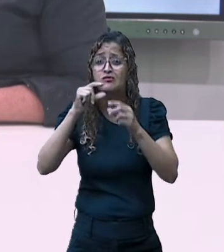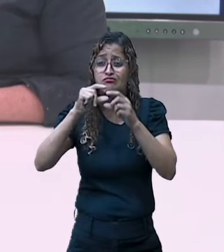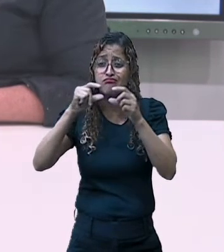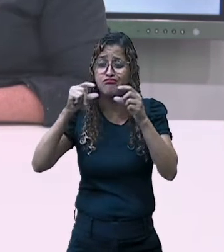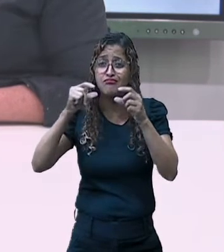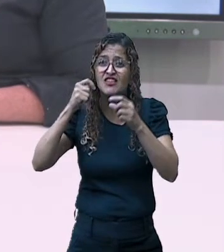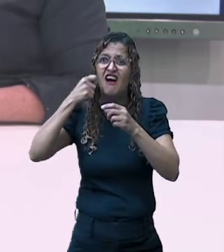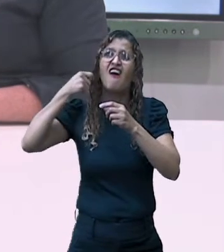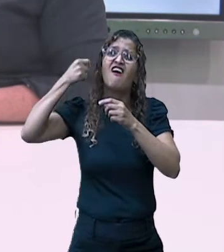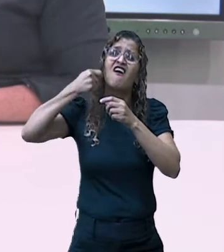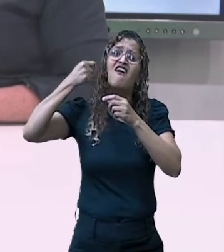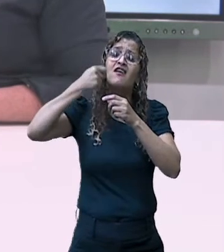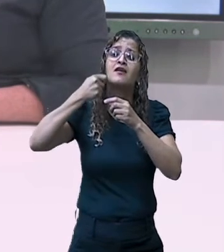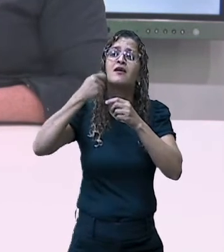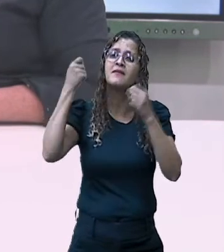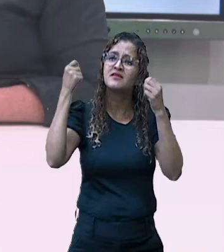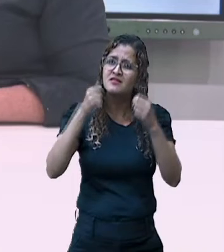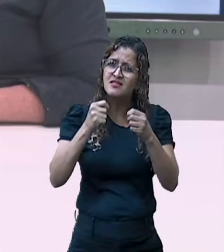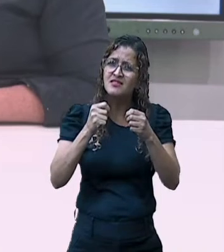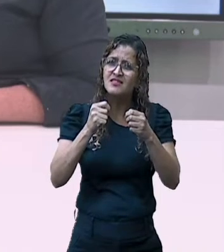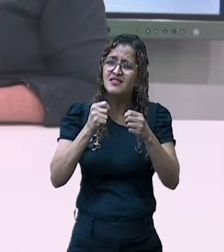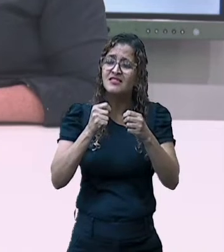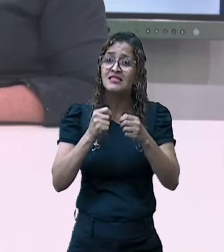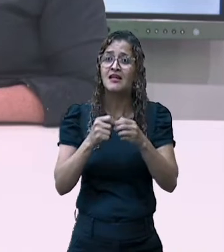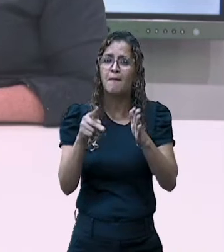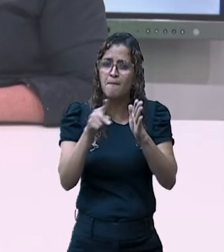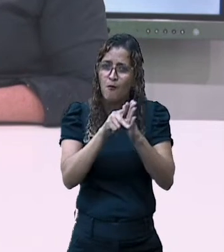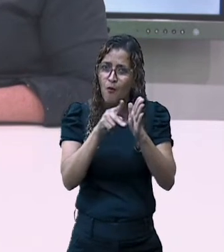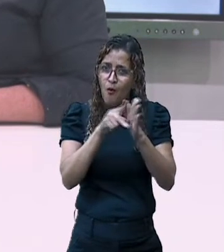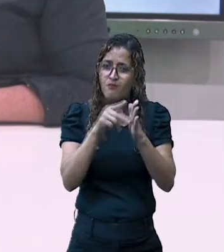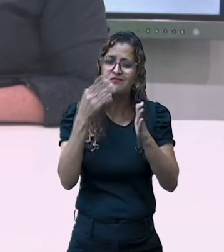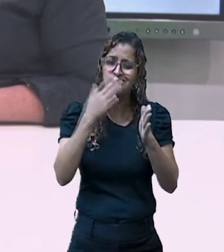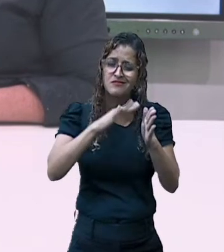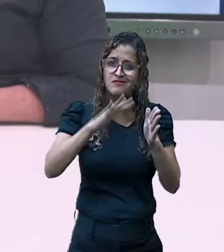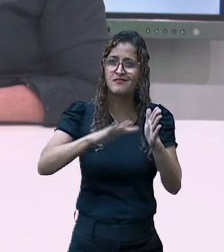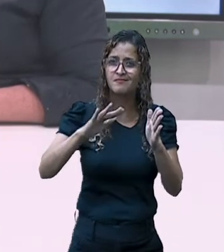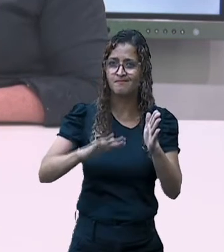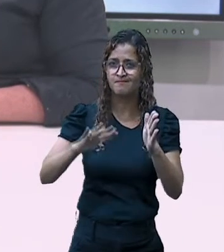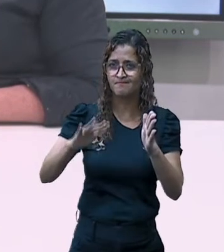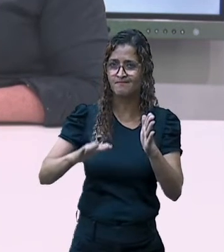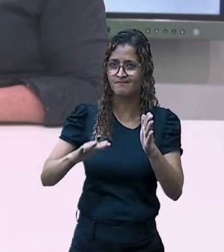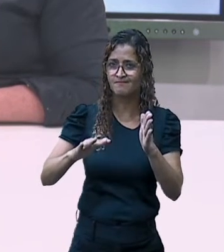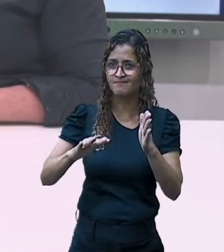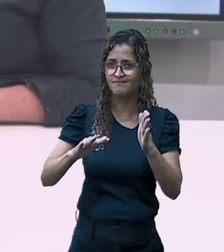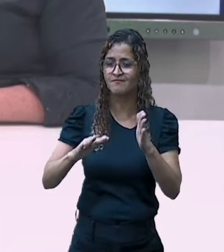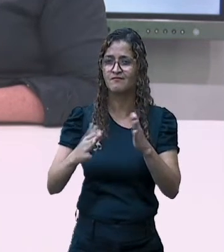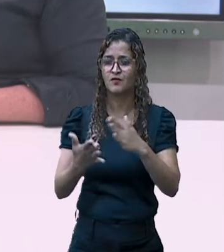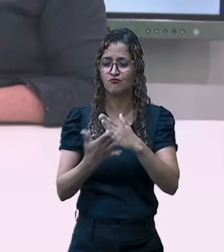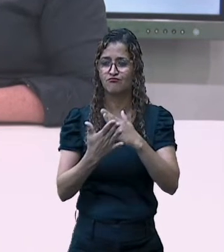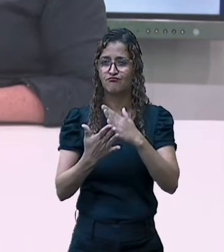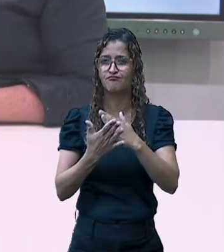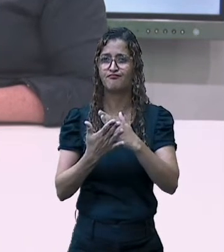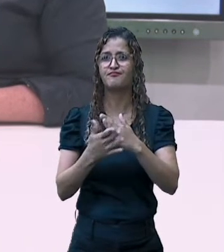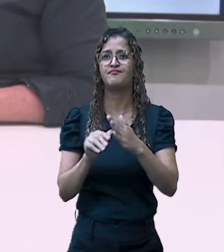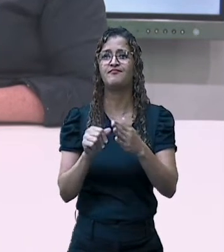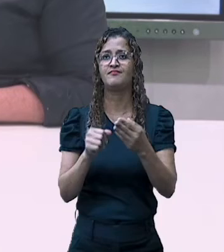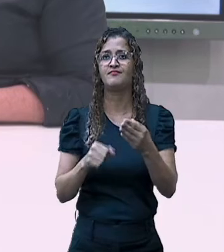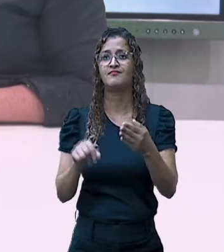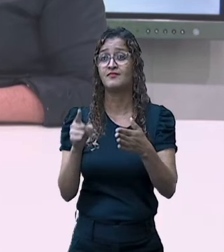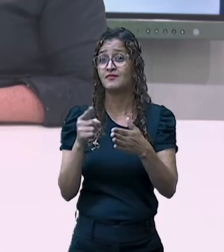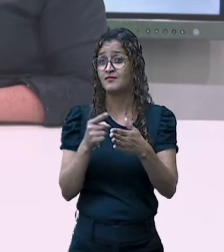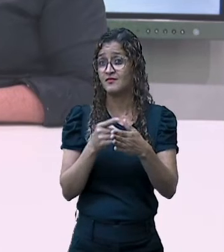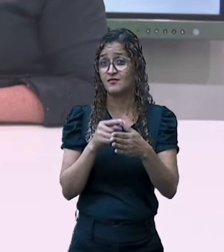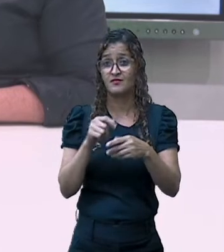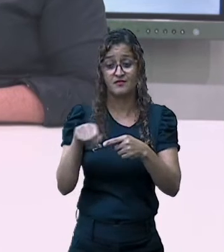lá atrás, né? Então, vai ficar lugar sem higienizar. Então, tem que ser uma escova que se adapte à boquinha da criança. E com